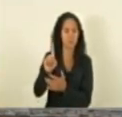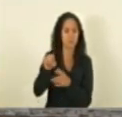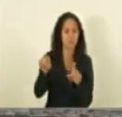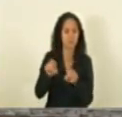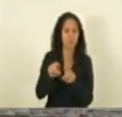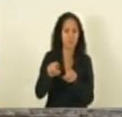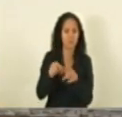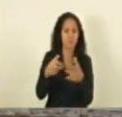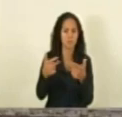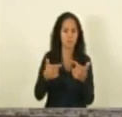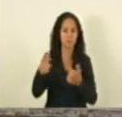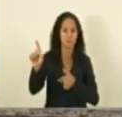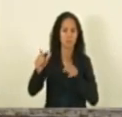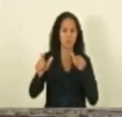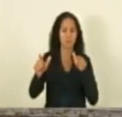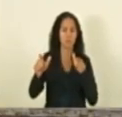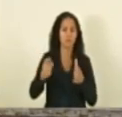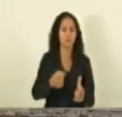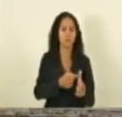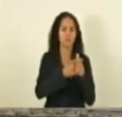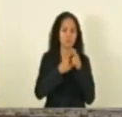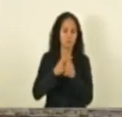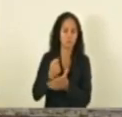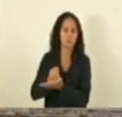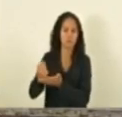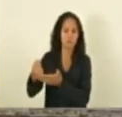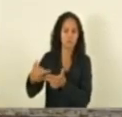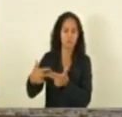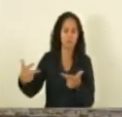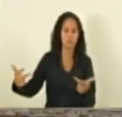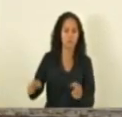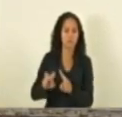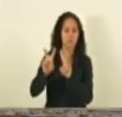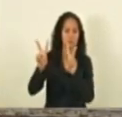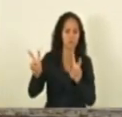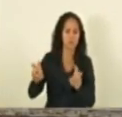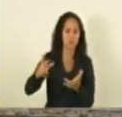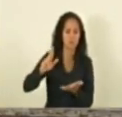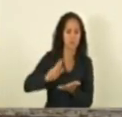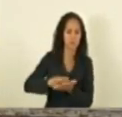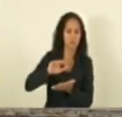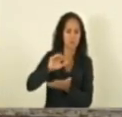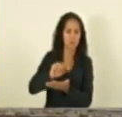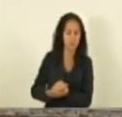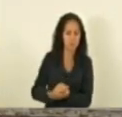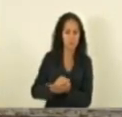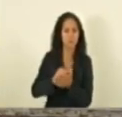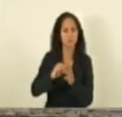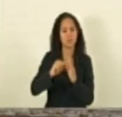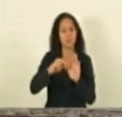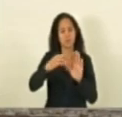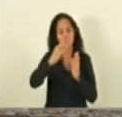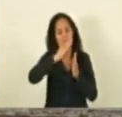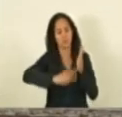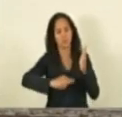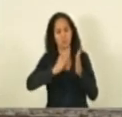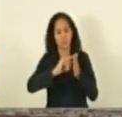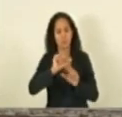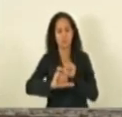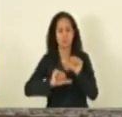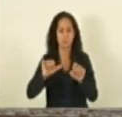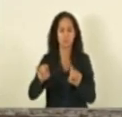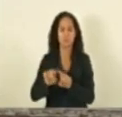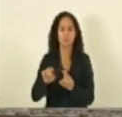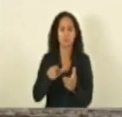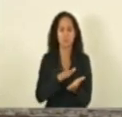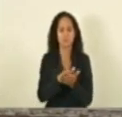emolumentos e demais despesas cartorárias referentes ao seu registro estatutário e suas alterações,